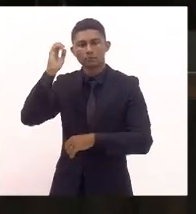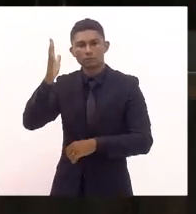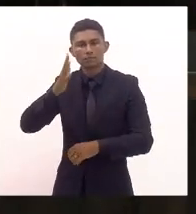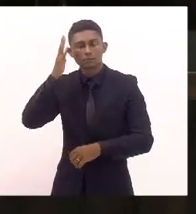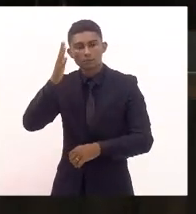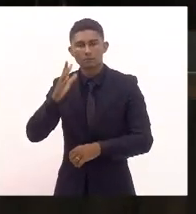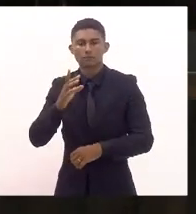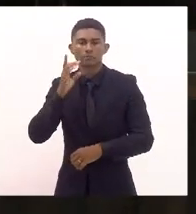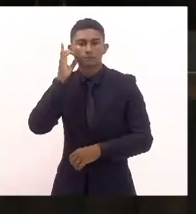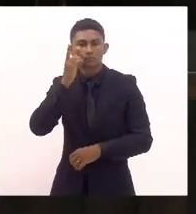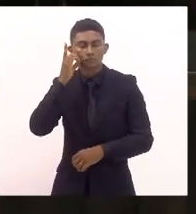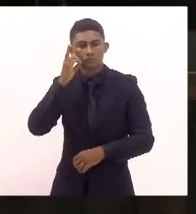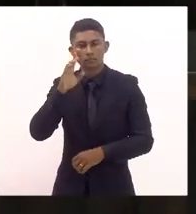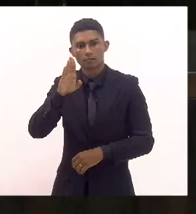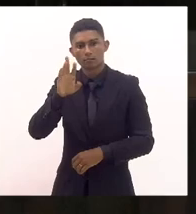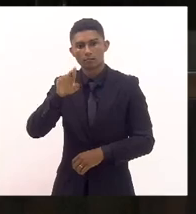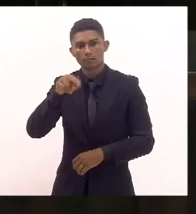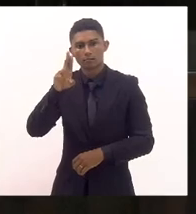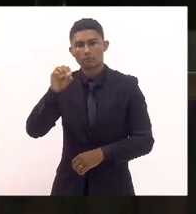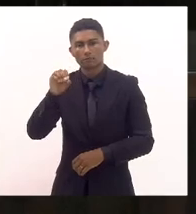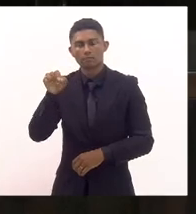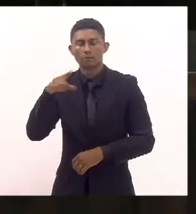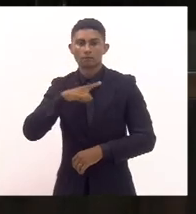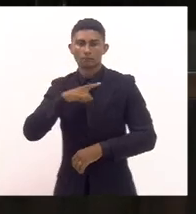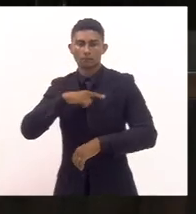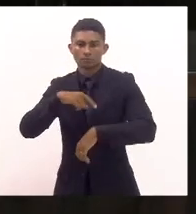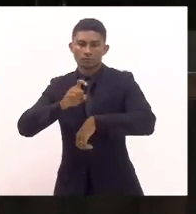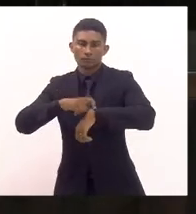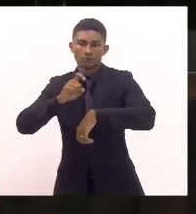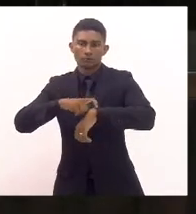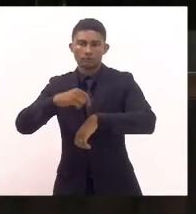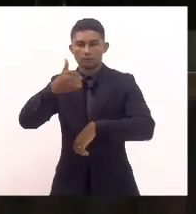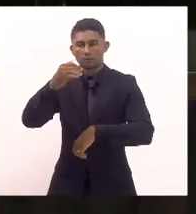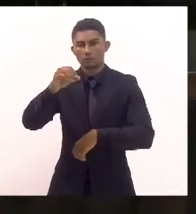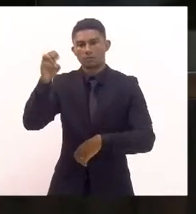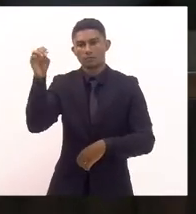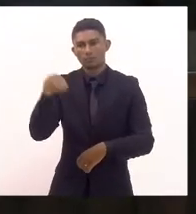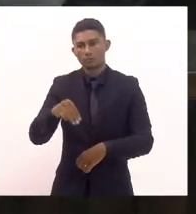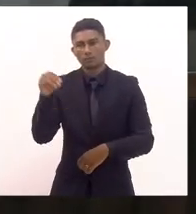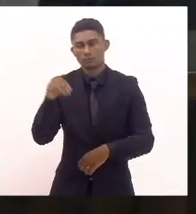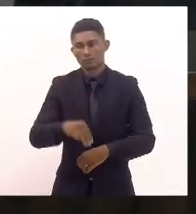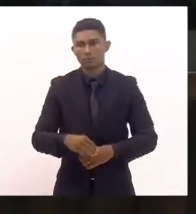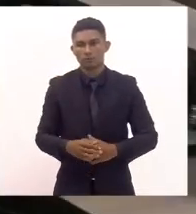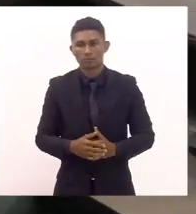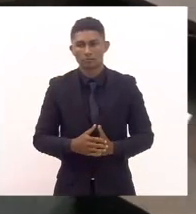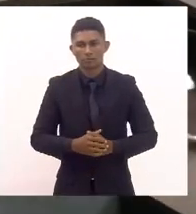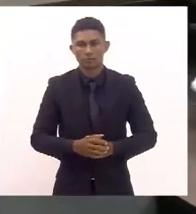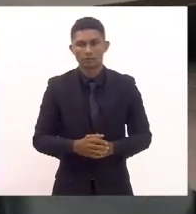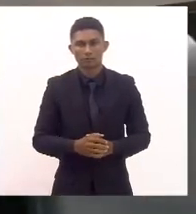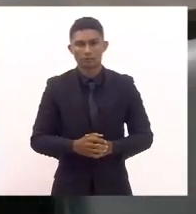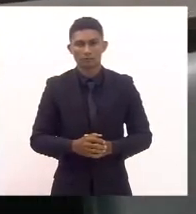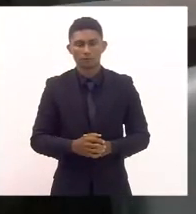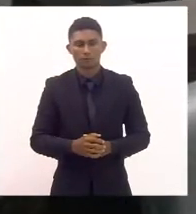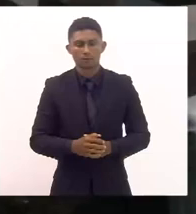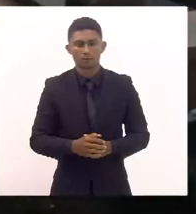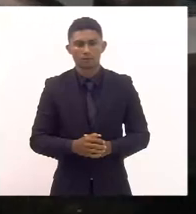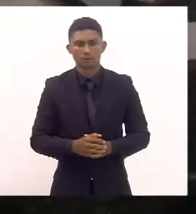inscrito Nobre Deputado Bruno dauaire vossa excelência dispõe de dez minutos regimentais e